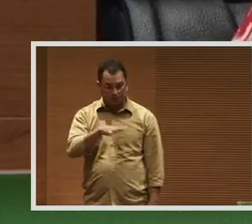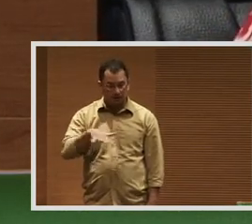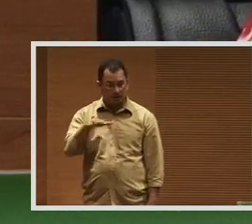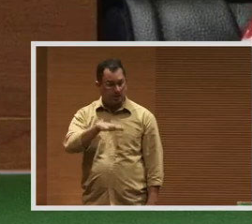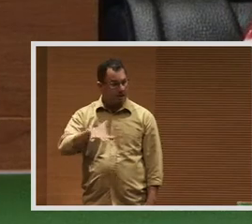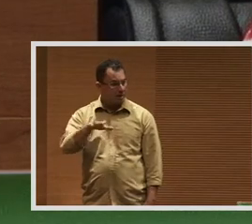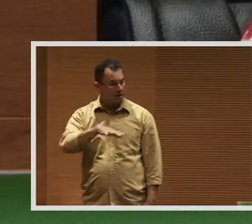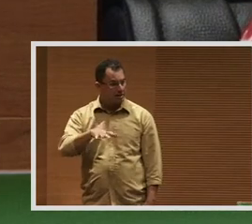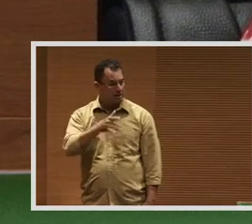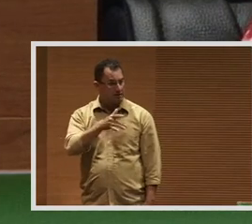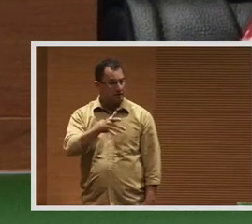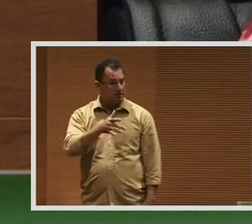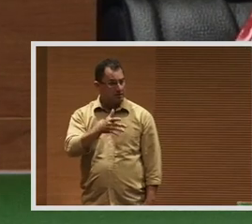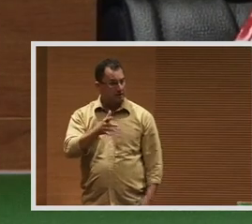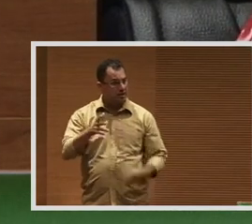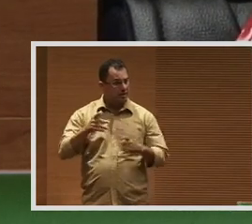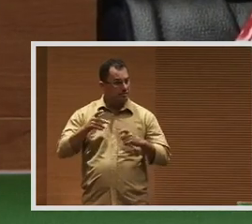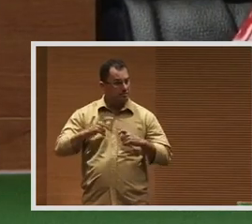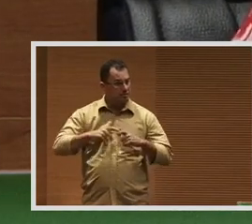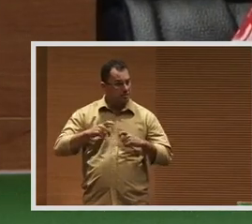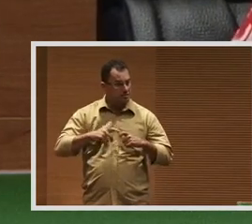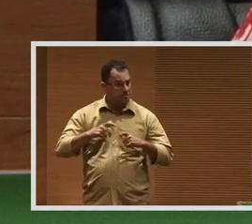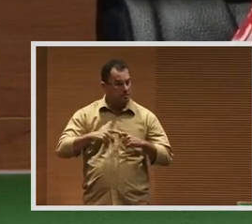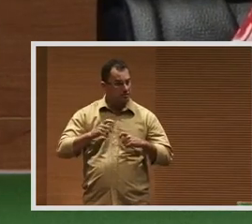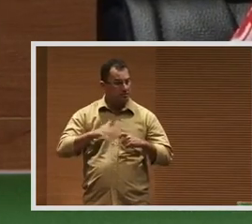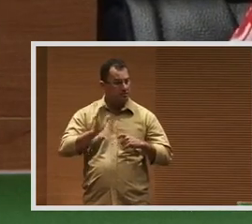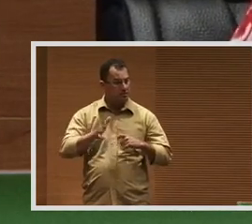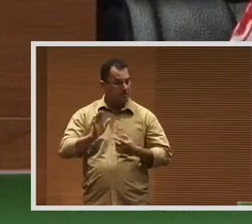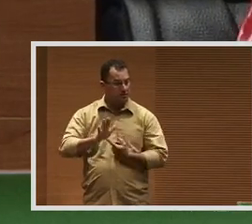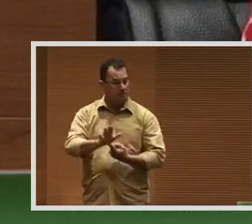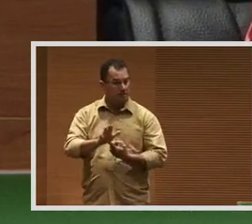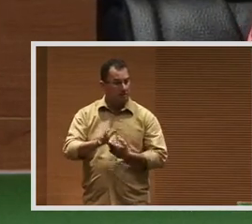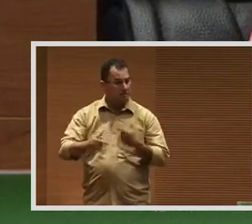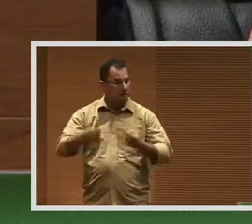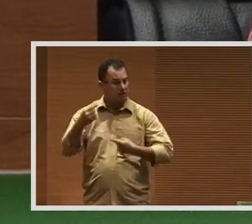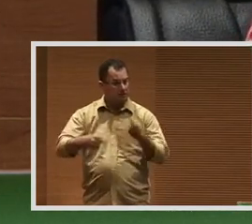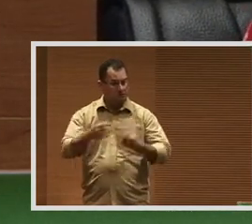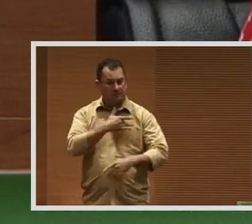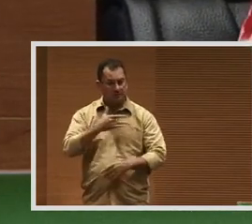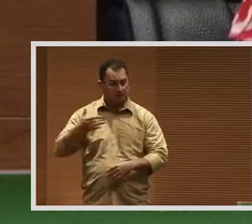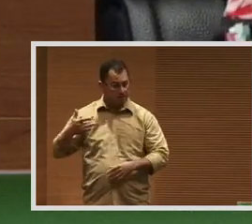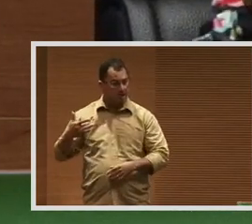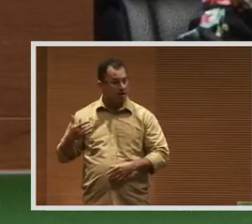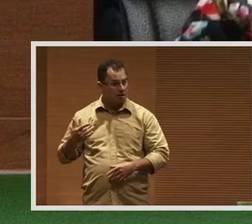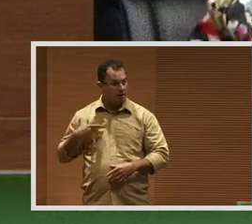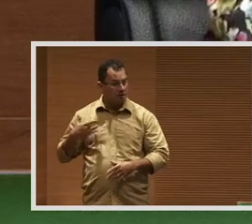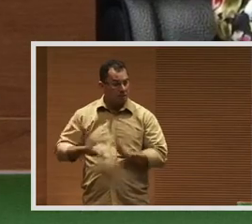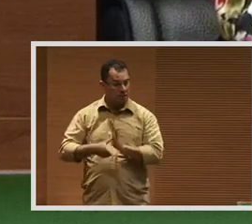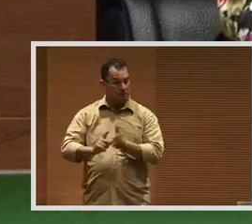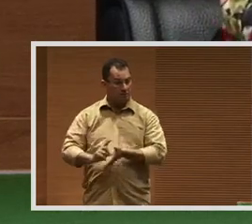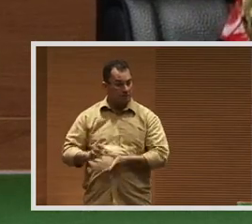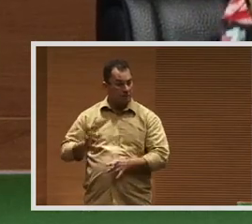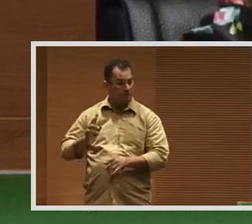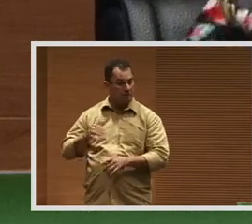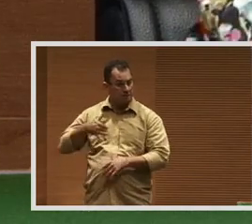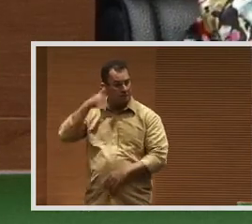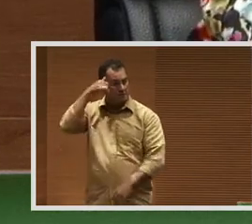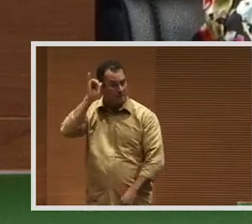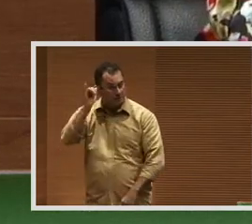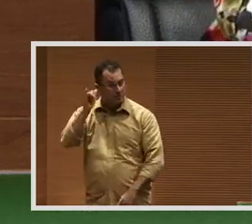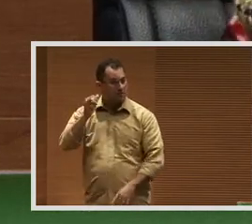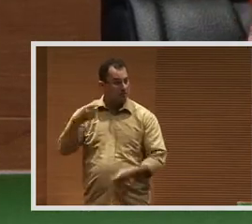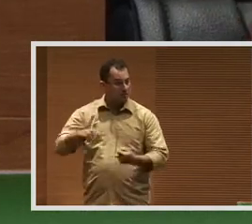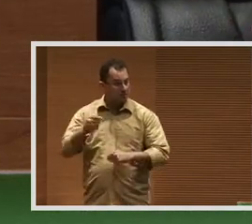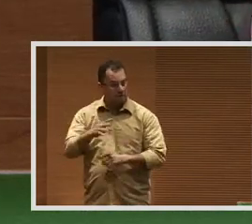já dizia muito, né, porque a discussão de saúde coletiva, a medicina preventiva, tinha que estar em toda, né, em